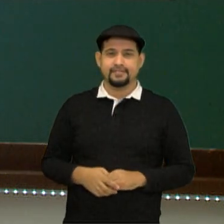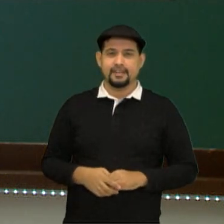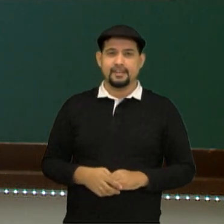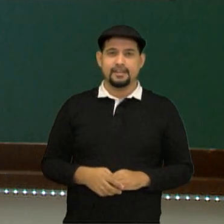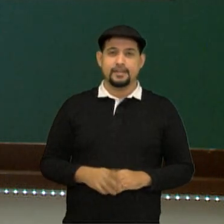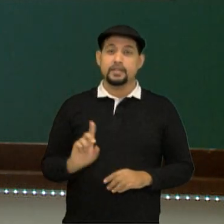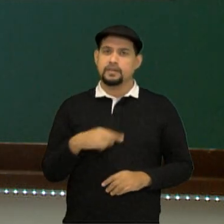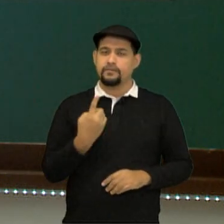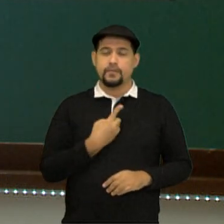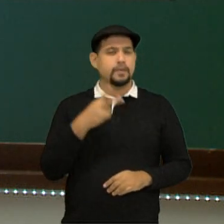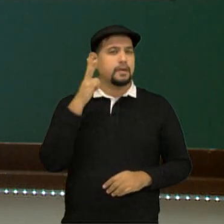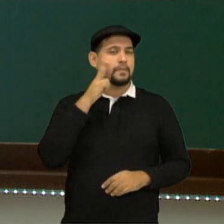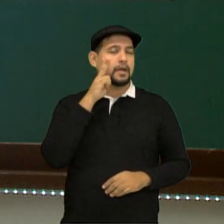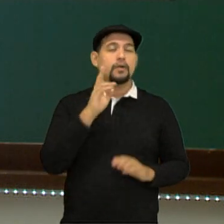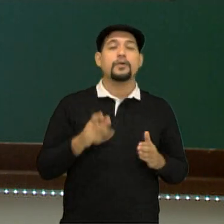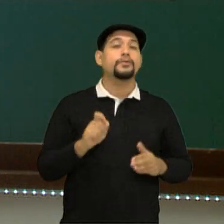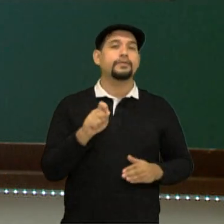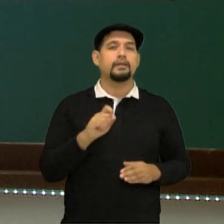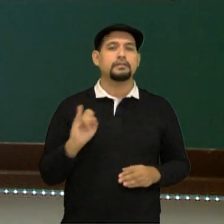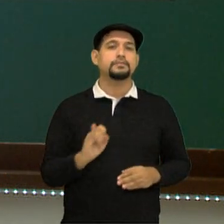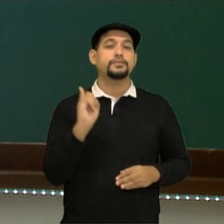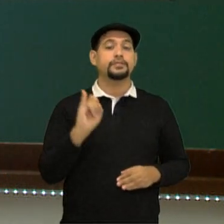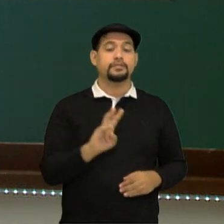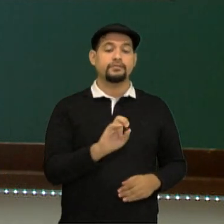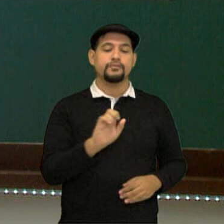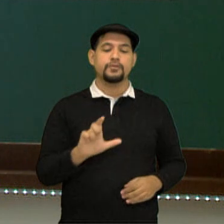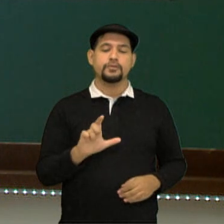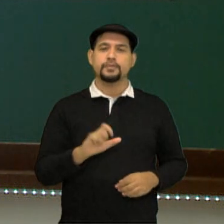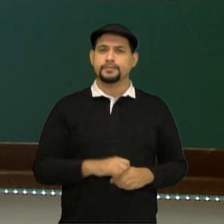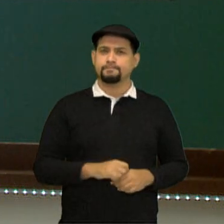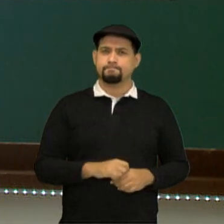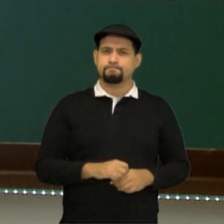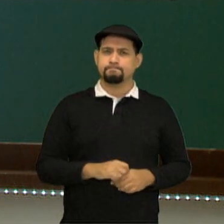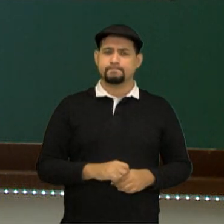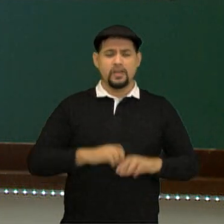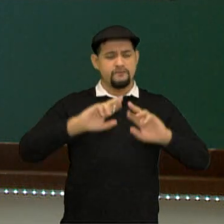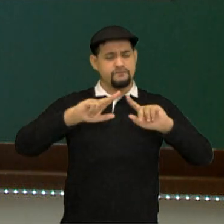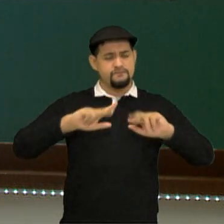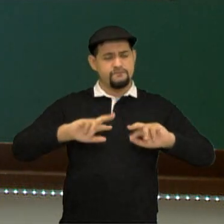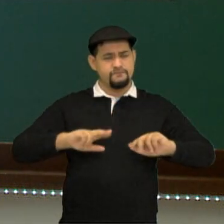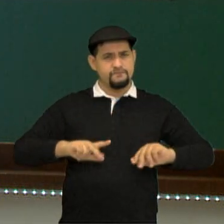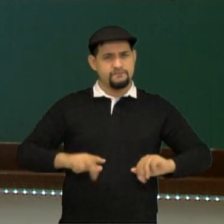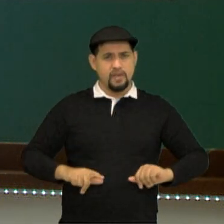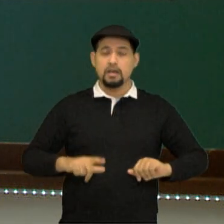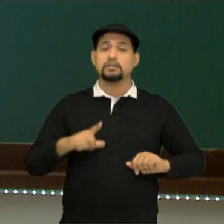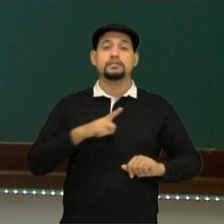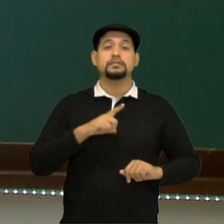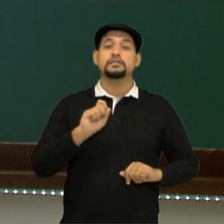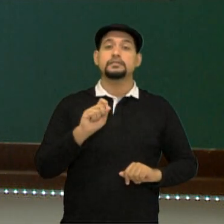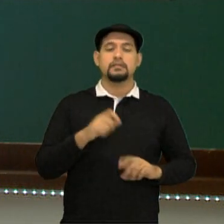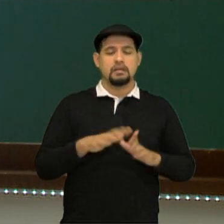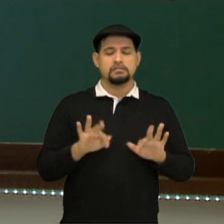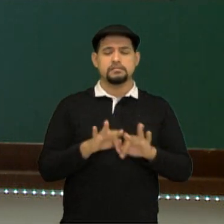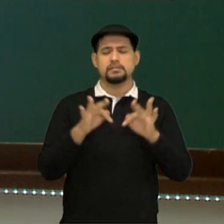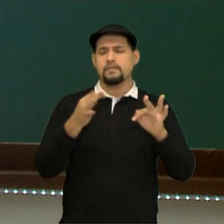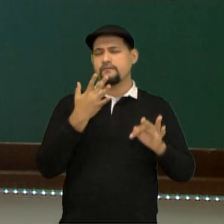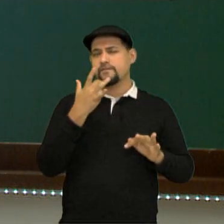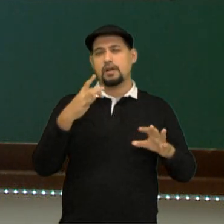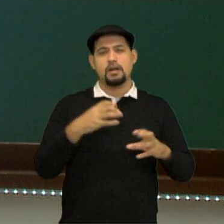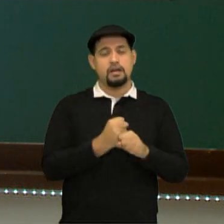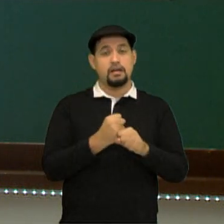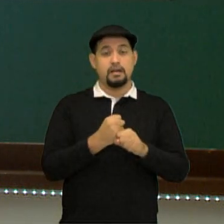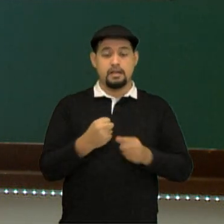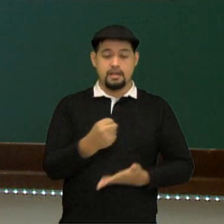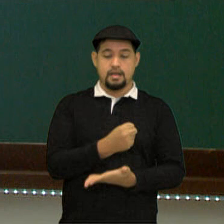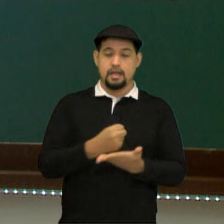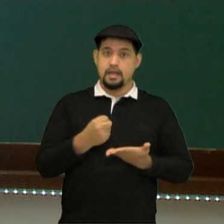relembrando que é muito importante para nós o volume. O volume de vários poliedros, eles são bem simples de ser calculado. É a área da